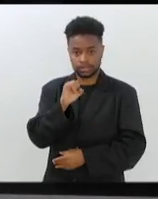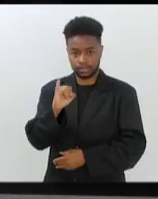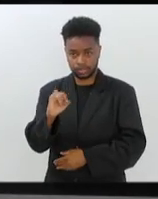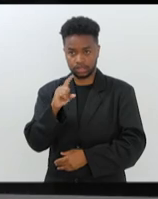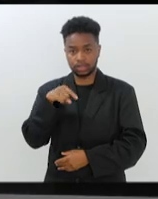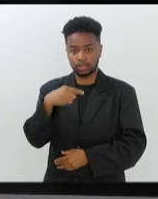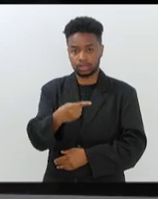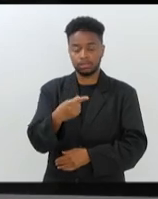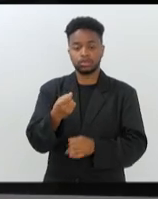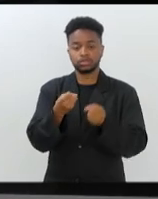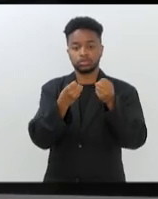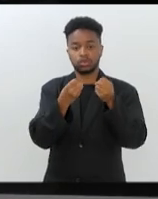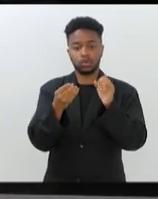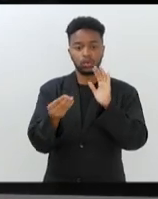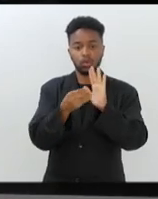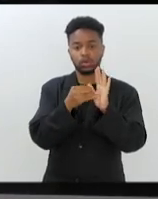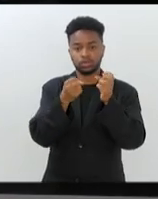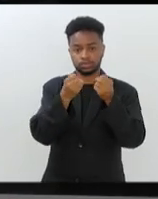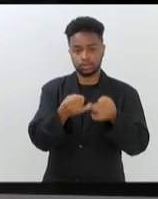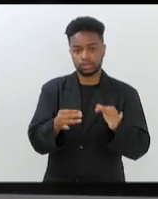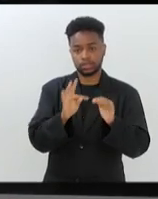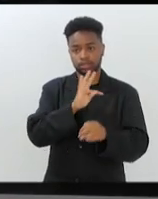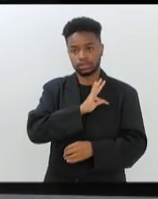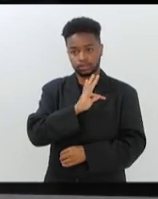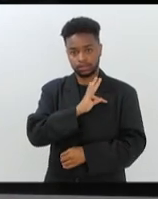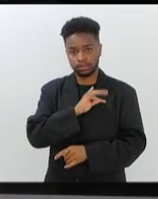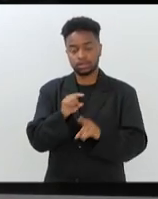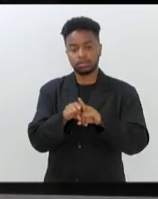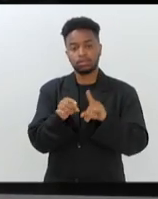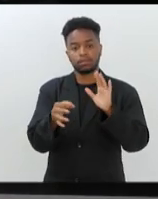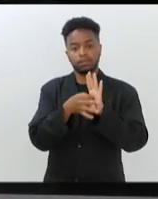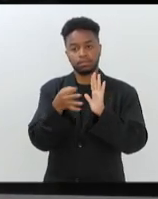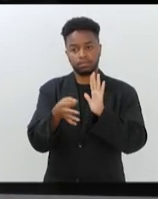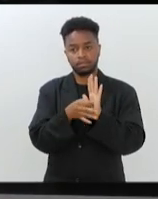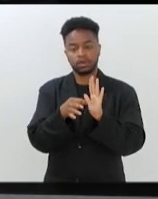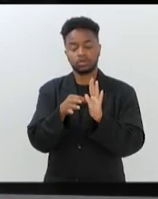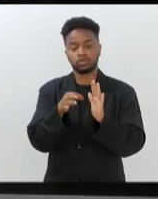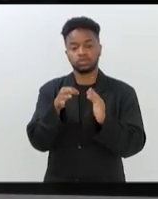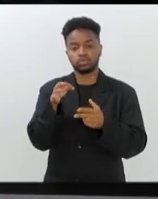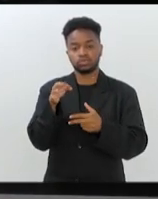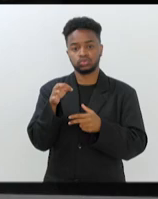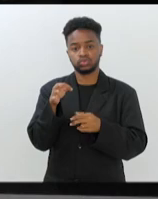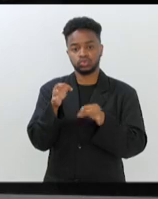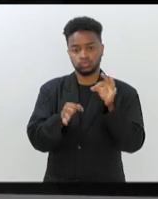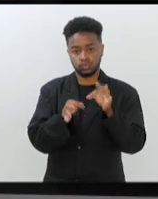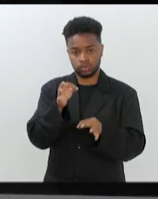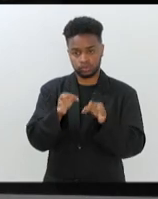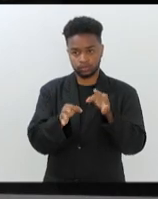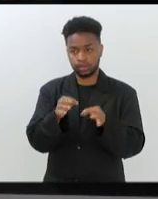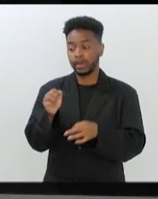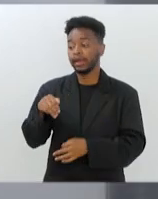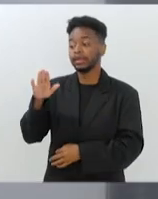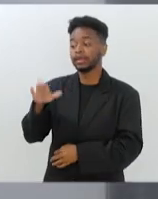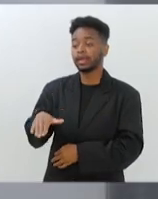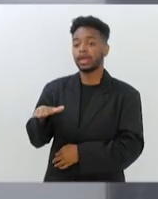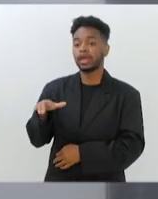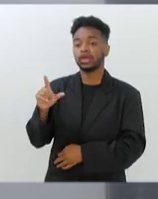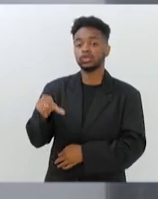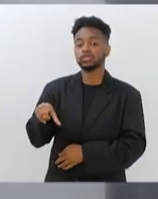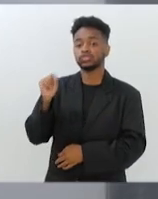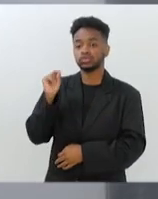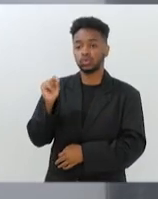justificativa técnica entra parecer jurídico da empresa Quem determina que